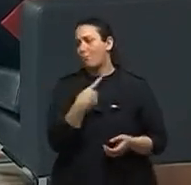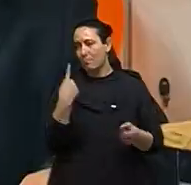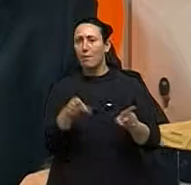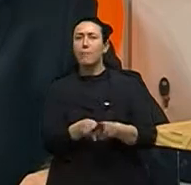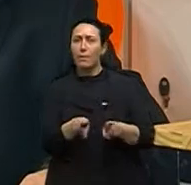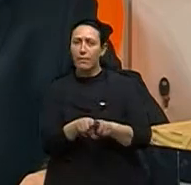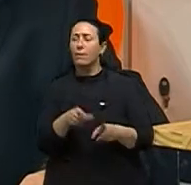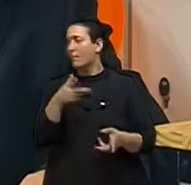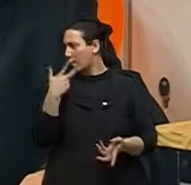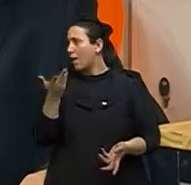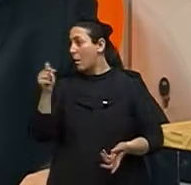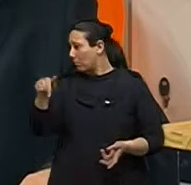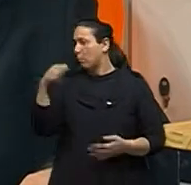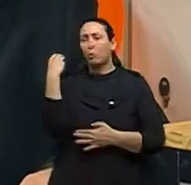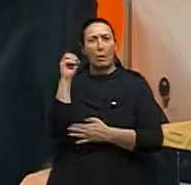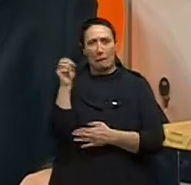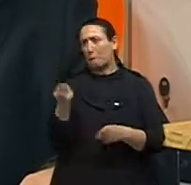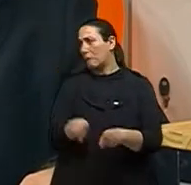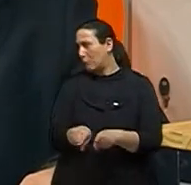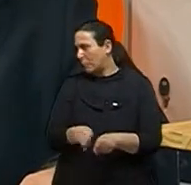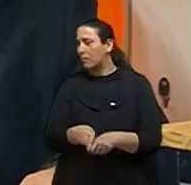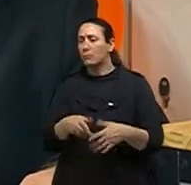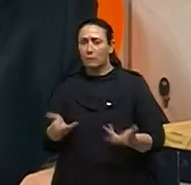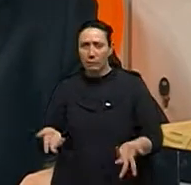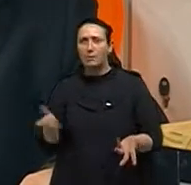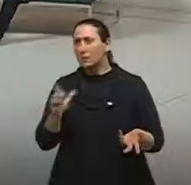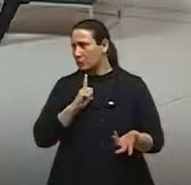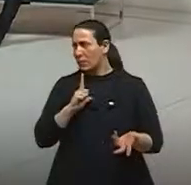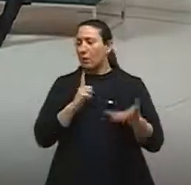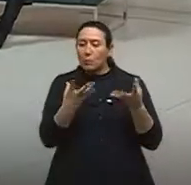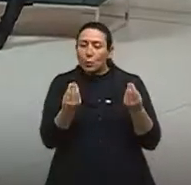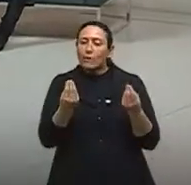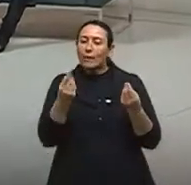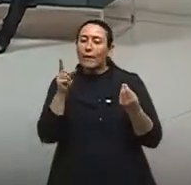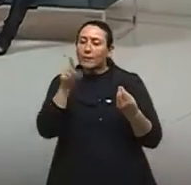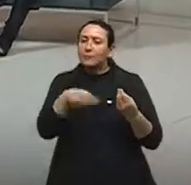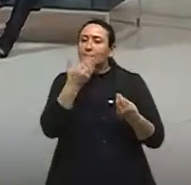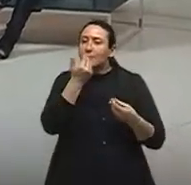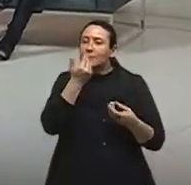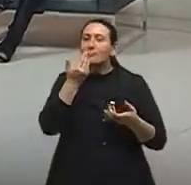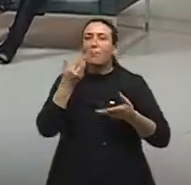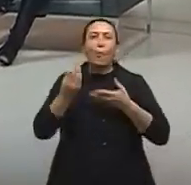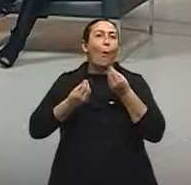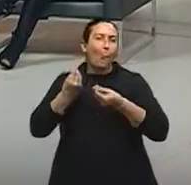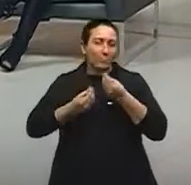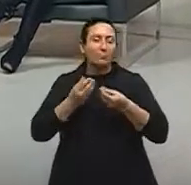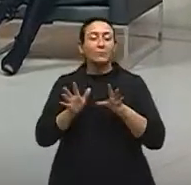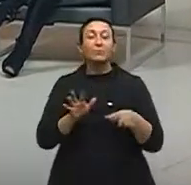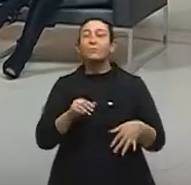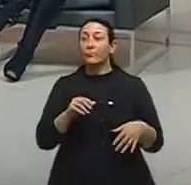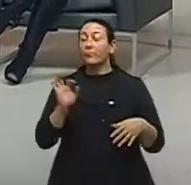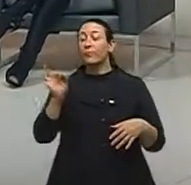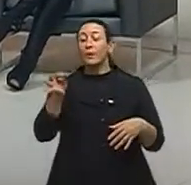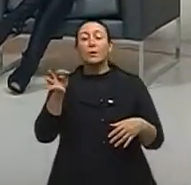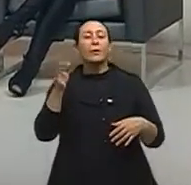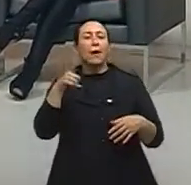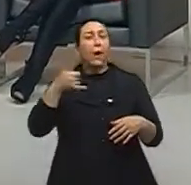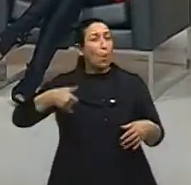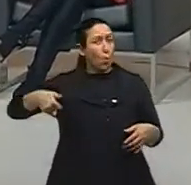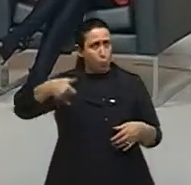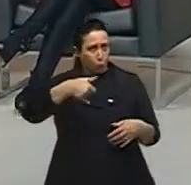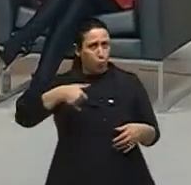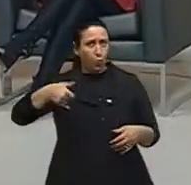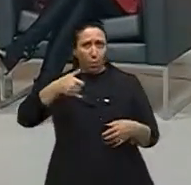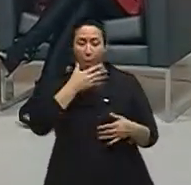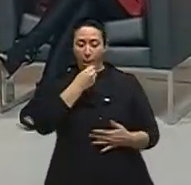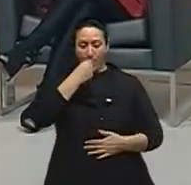estado e e Porto Alegre também né então tem alguma coisa da essa dieta alimentar também né é a a gordura animal pro